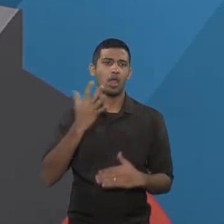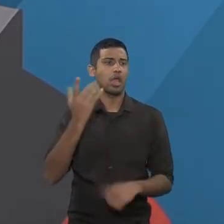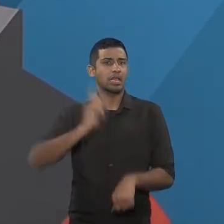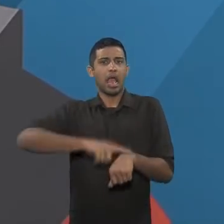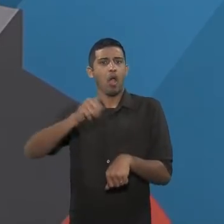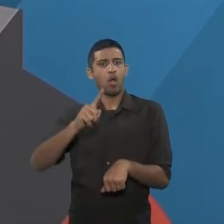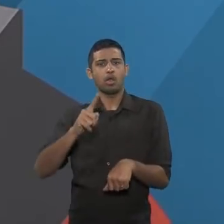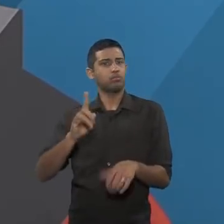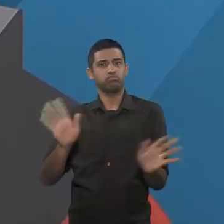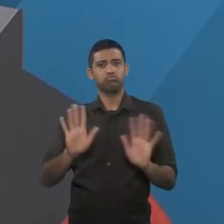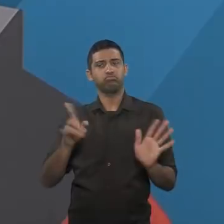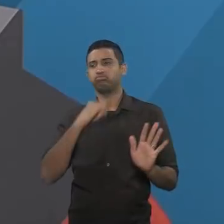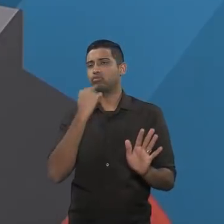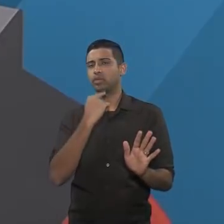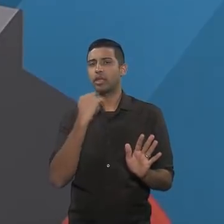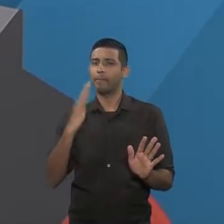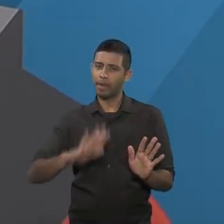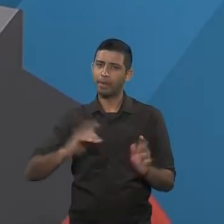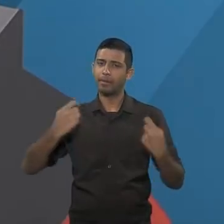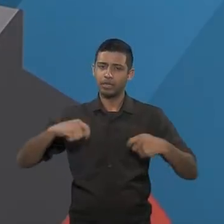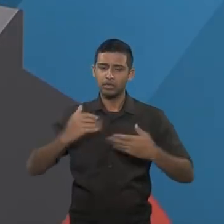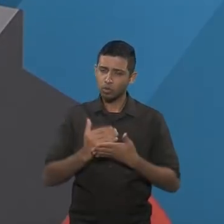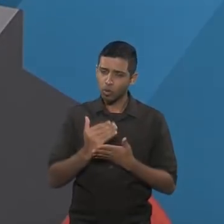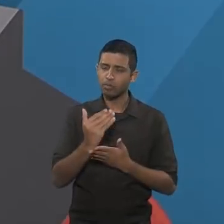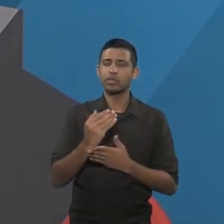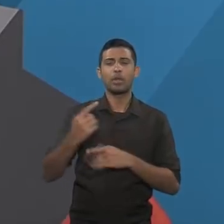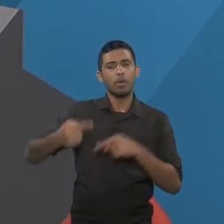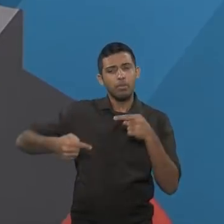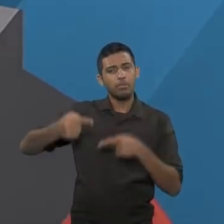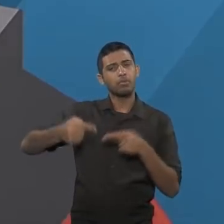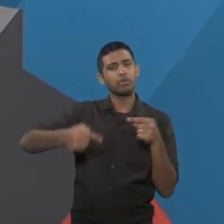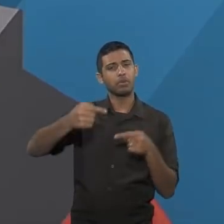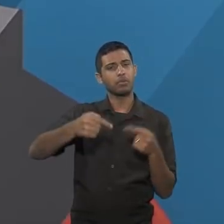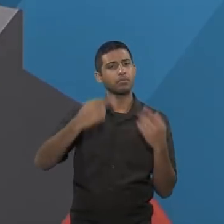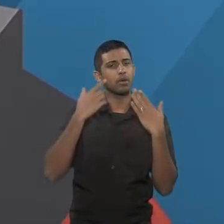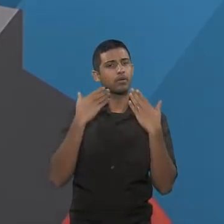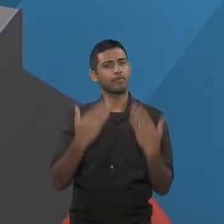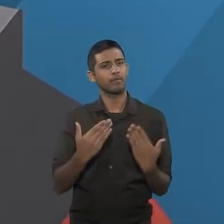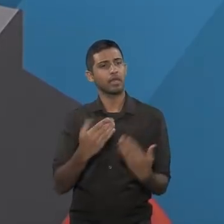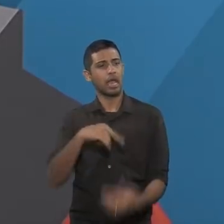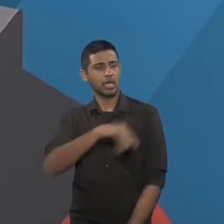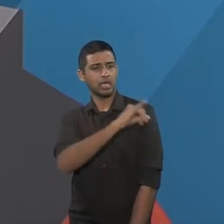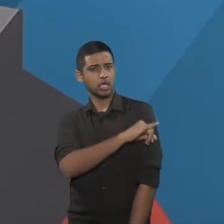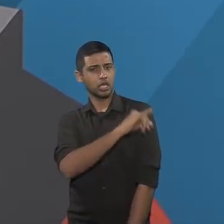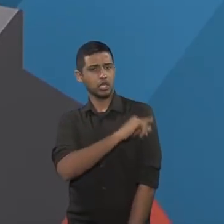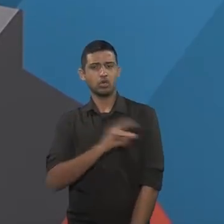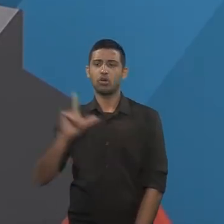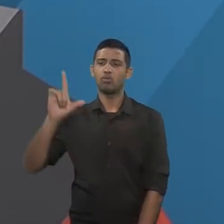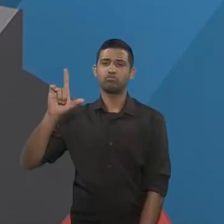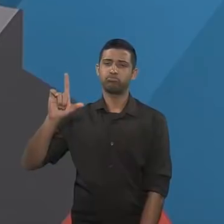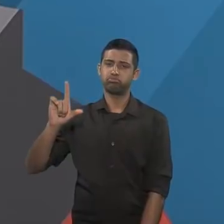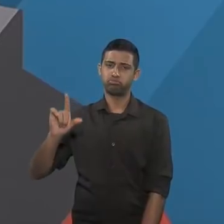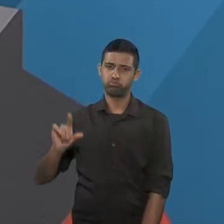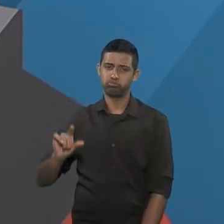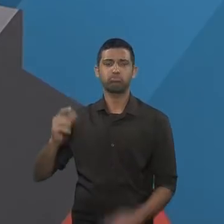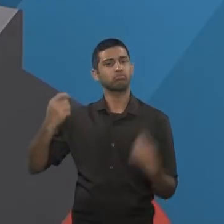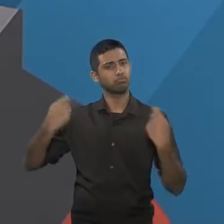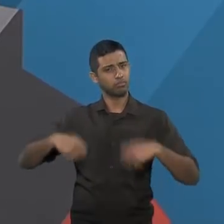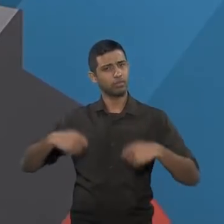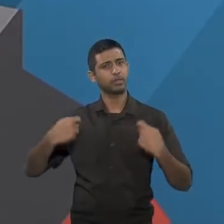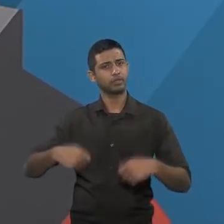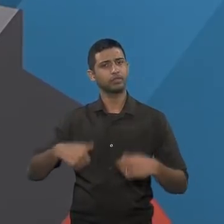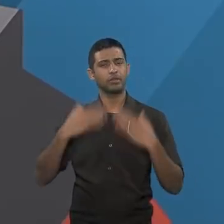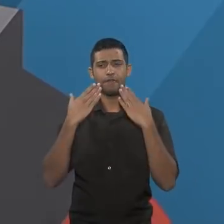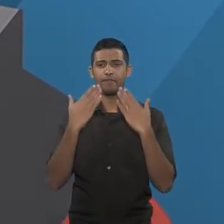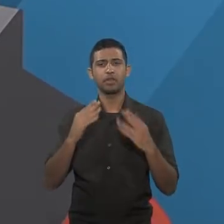de imediato, essa discussão precisa começar. O Rio de Janeiro precisa sair na vanguarda para debater